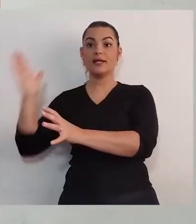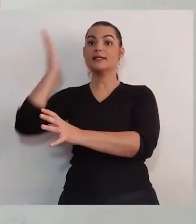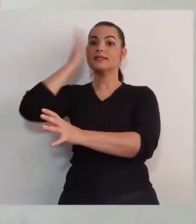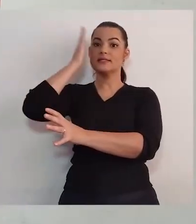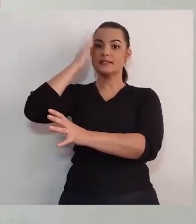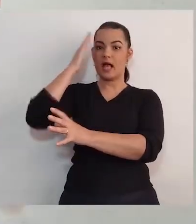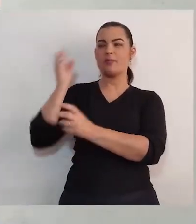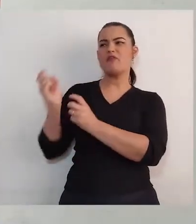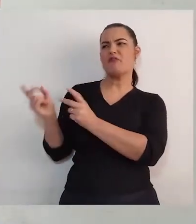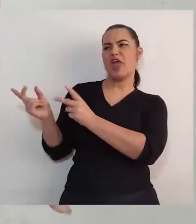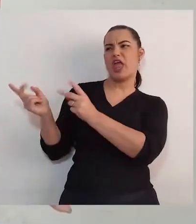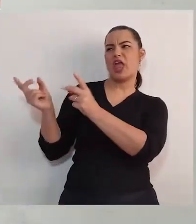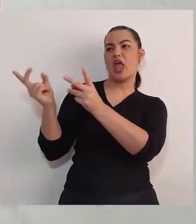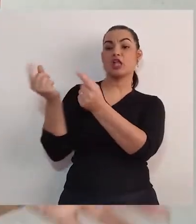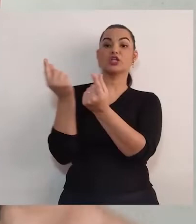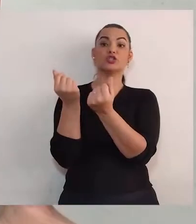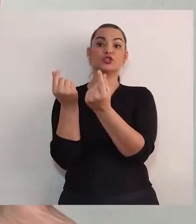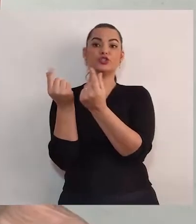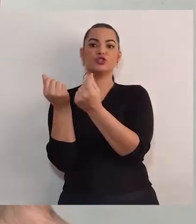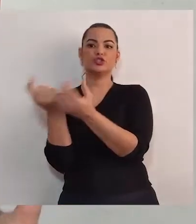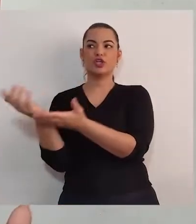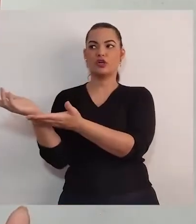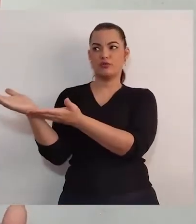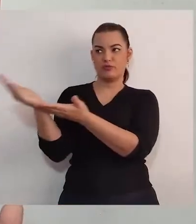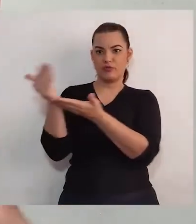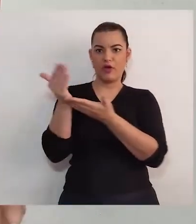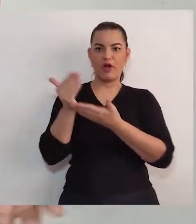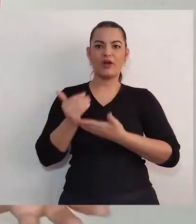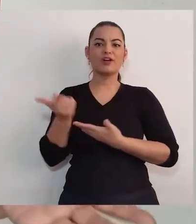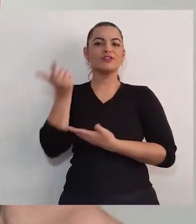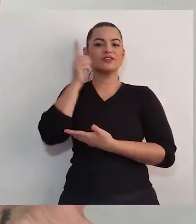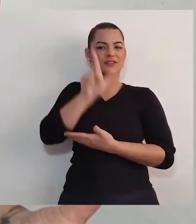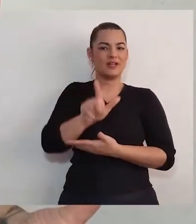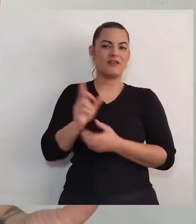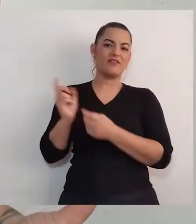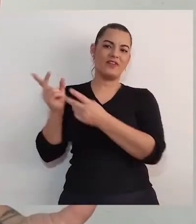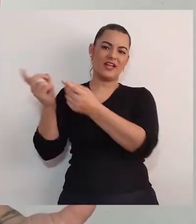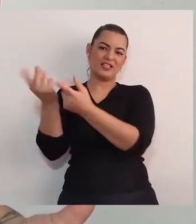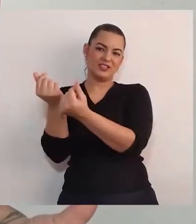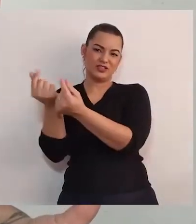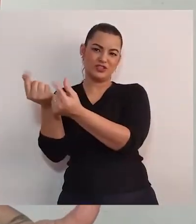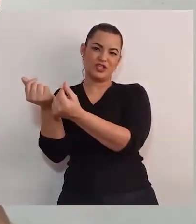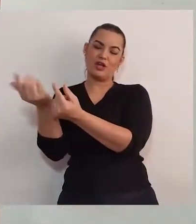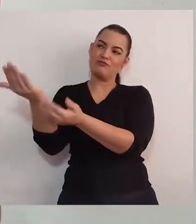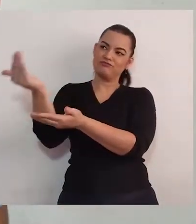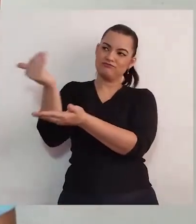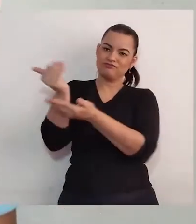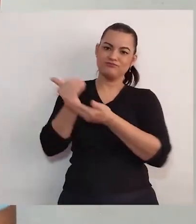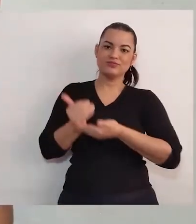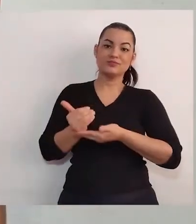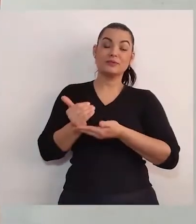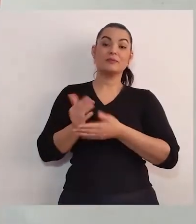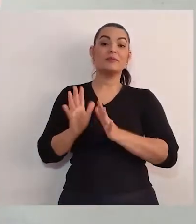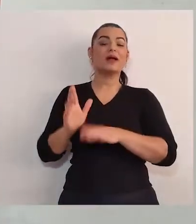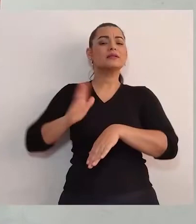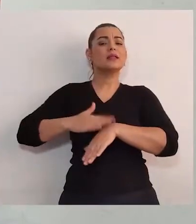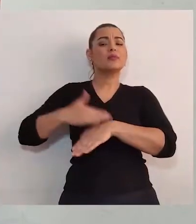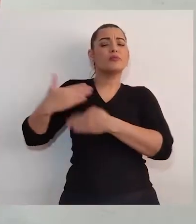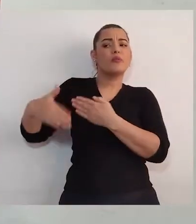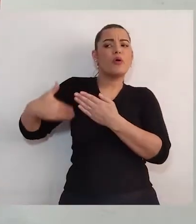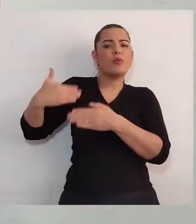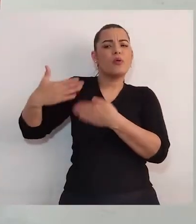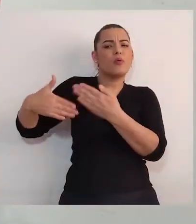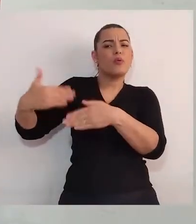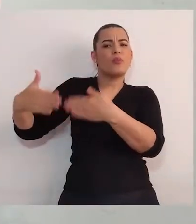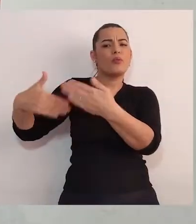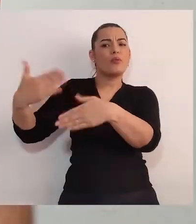sabe que vai lucrar X com esse produto, com a venda desse produto. Só que com o passar do tempo,